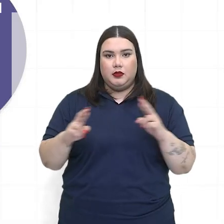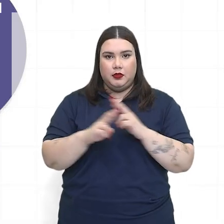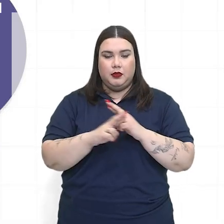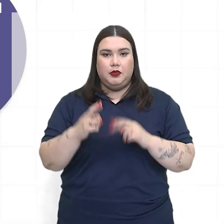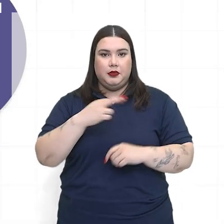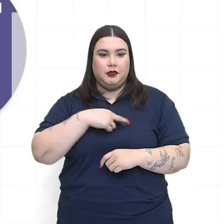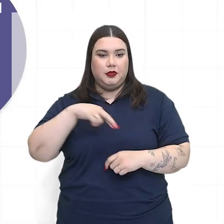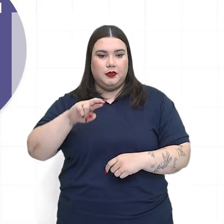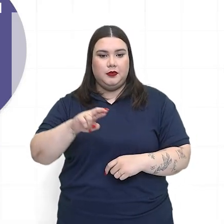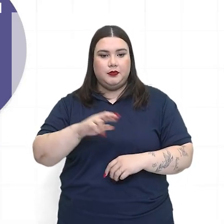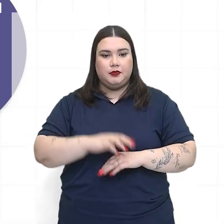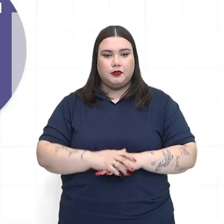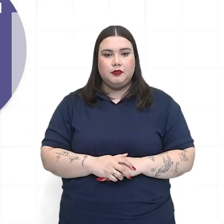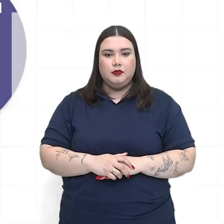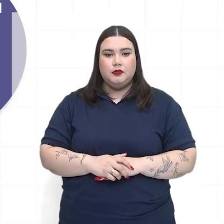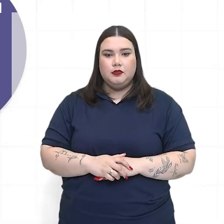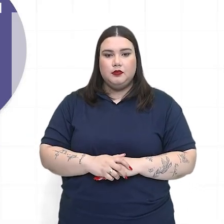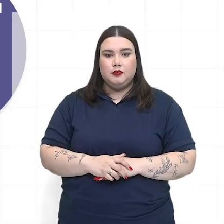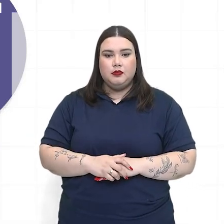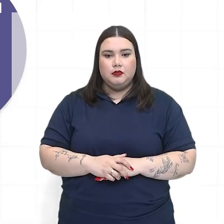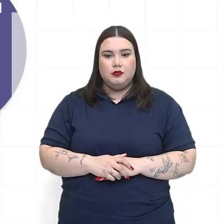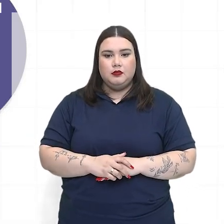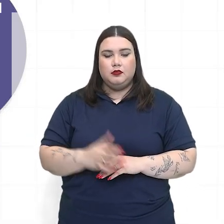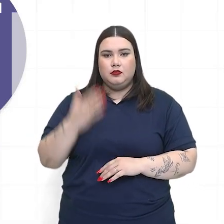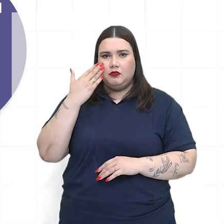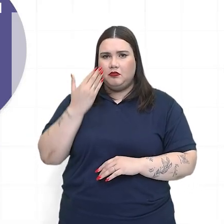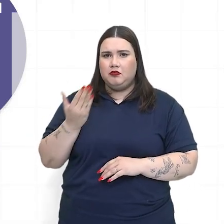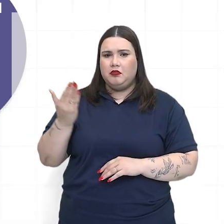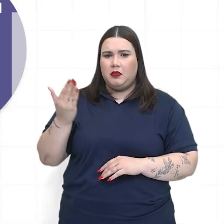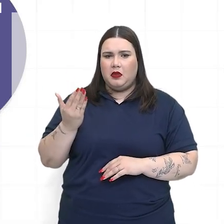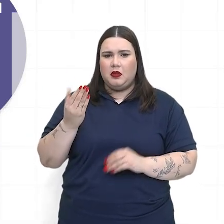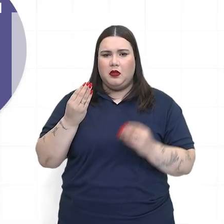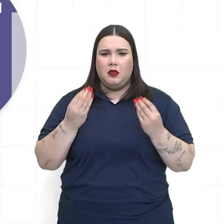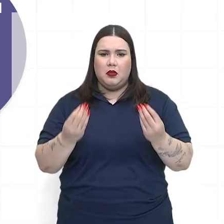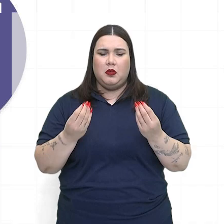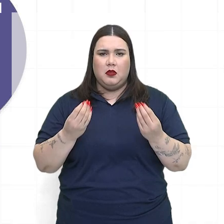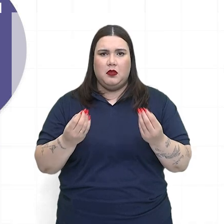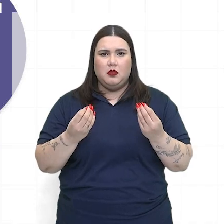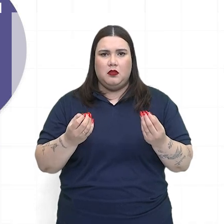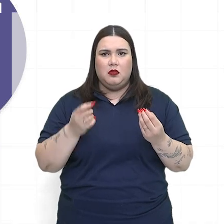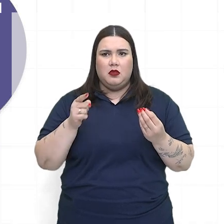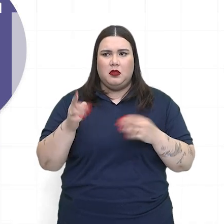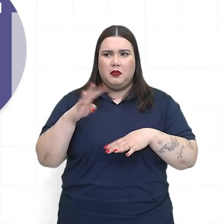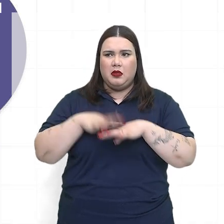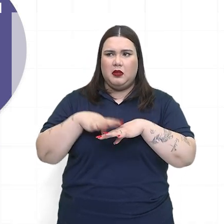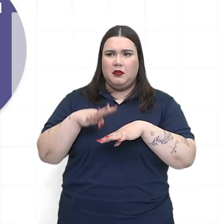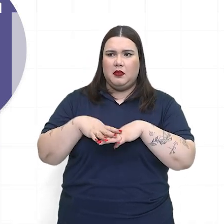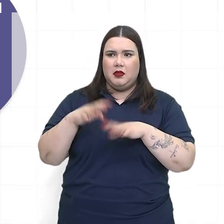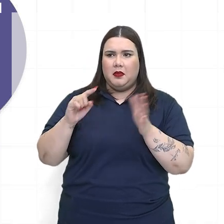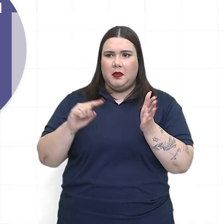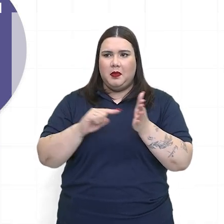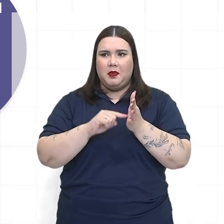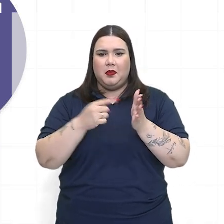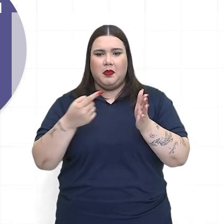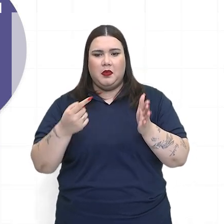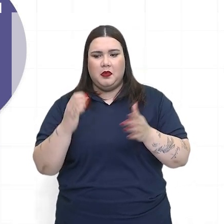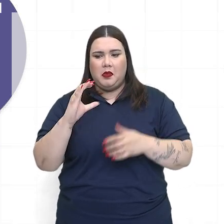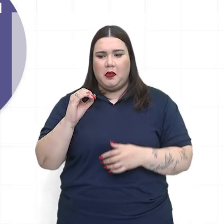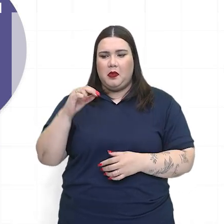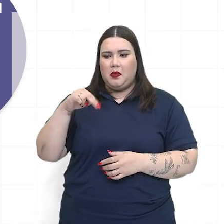religiões. E aqui você pode até me perguntar, professor, ponto convergente, isso aí dá matemática,